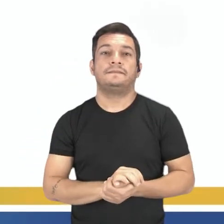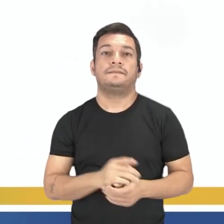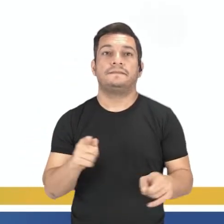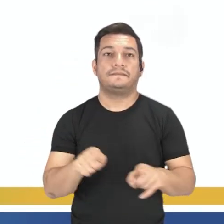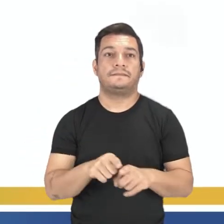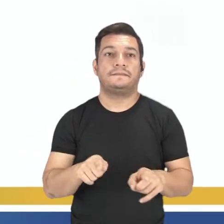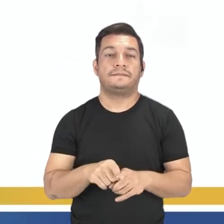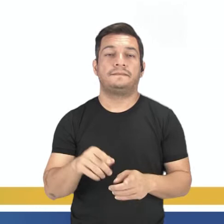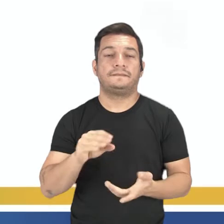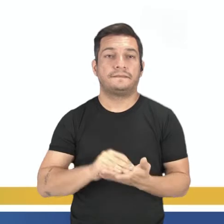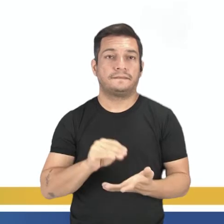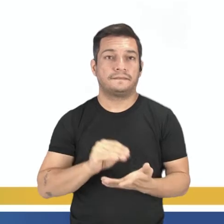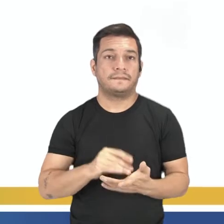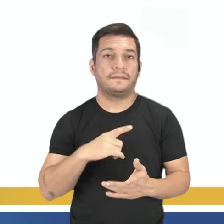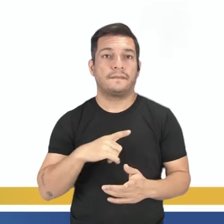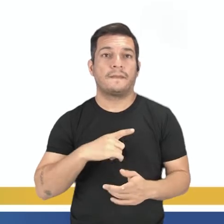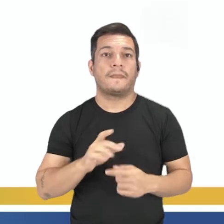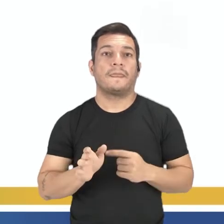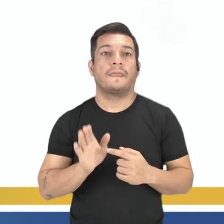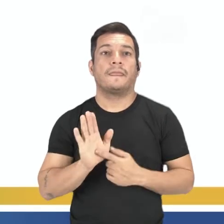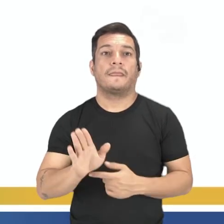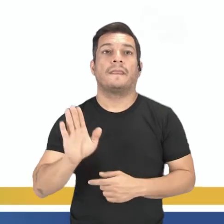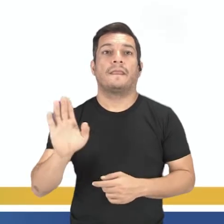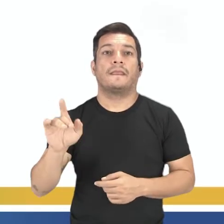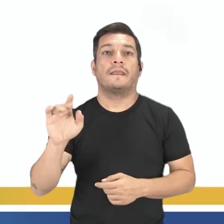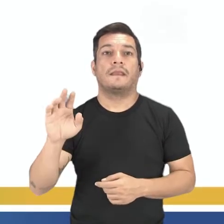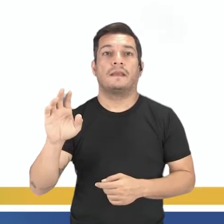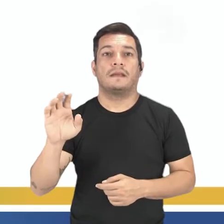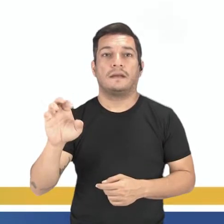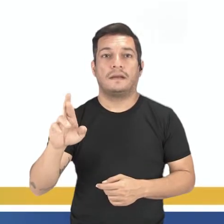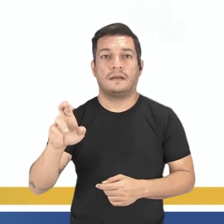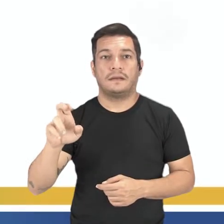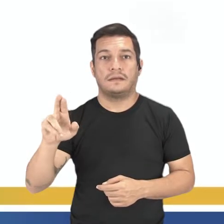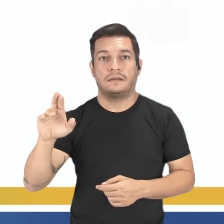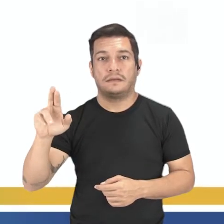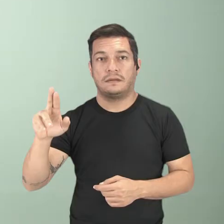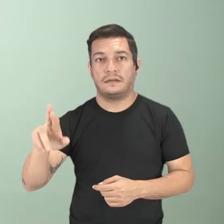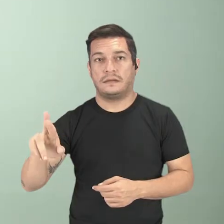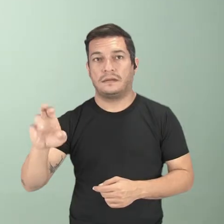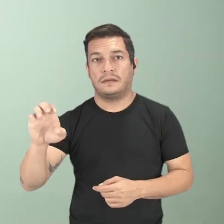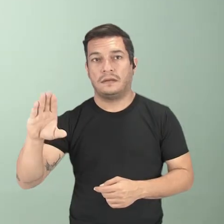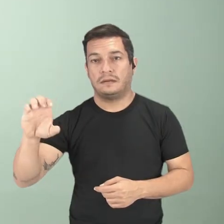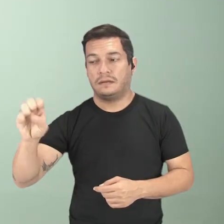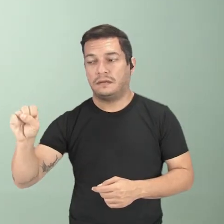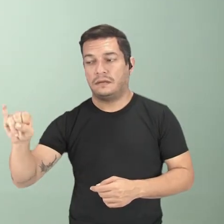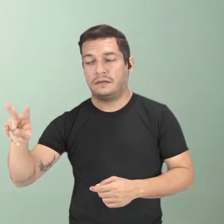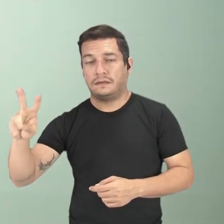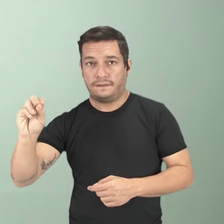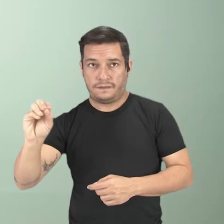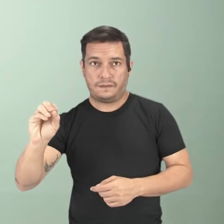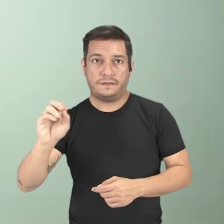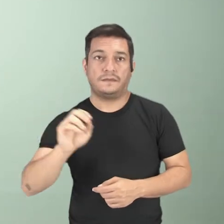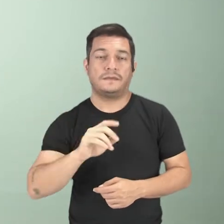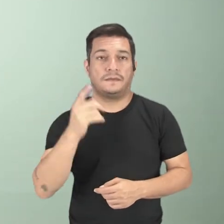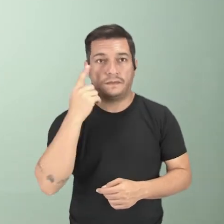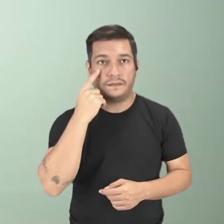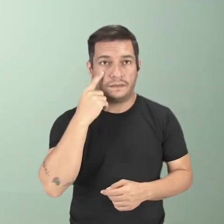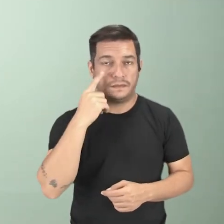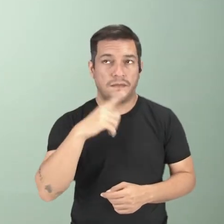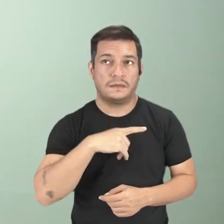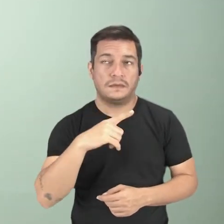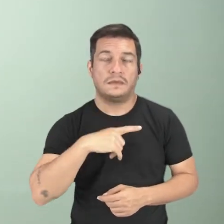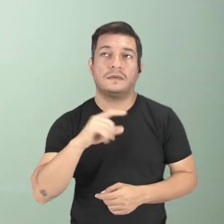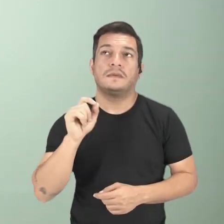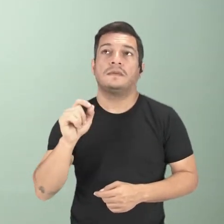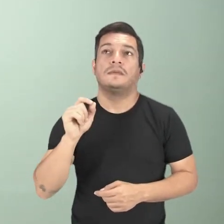ausência dele, eu vou ter a expressão recessiva, que é aquela que não domina, mas expressa alguma coisa ainda, tá? Então, vamos aí, ó. A gente